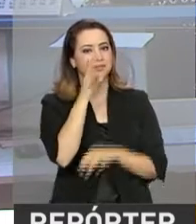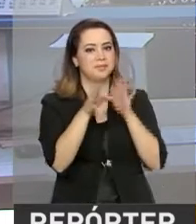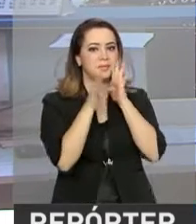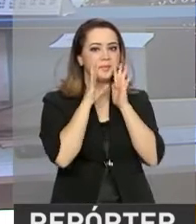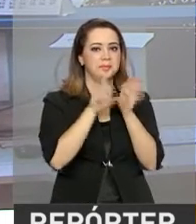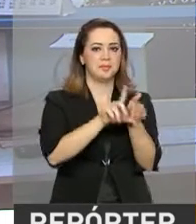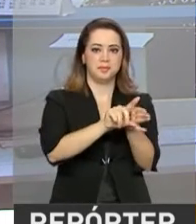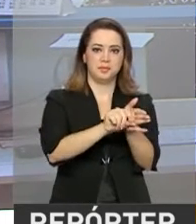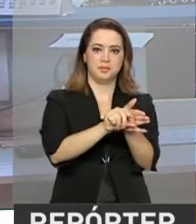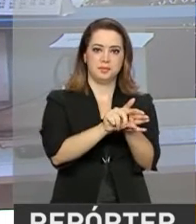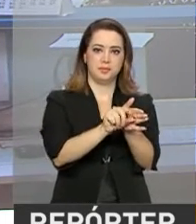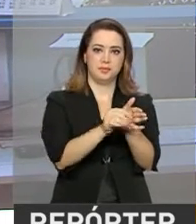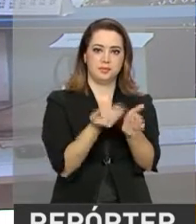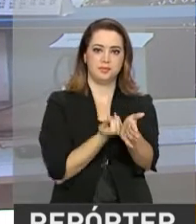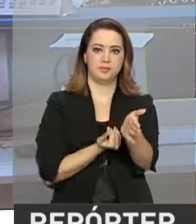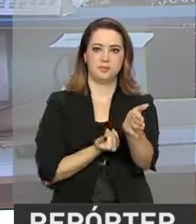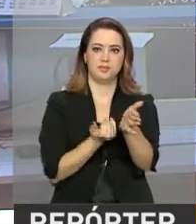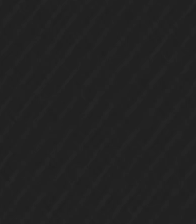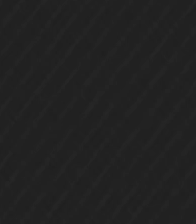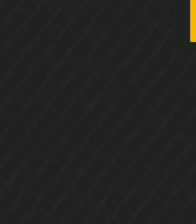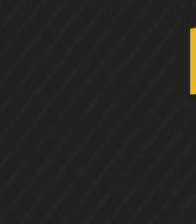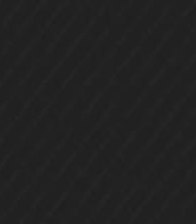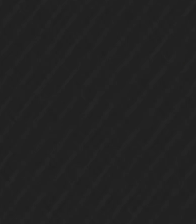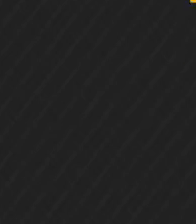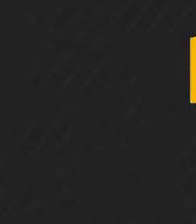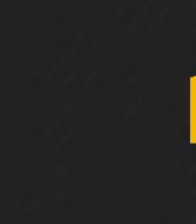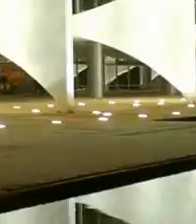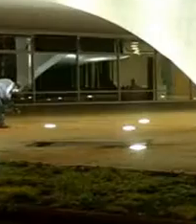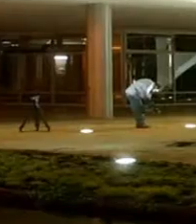acompanhe as novidades em nossas redes sociais